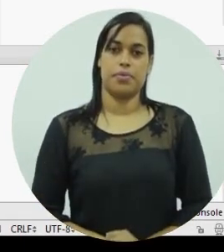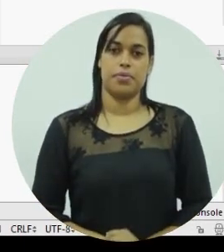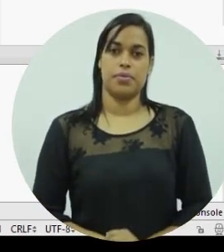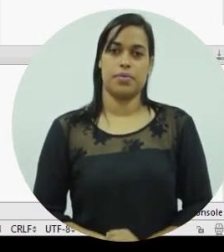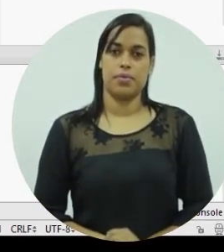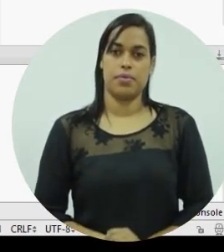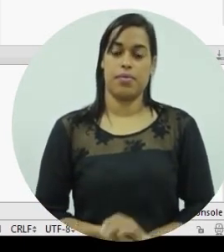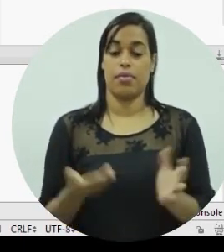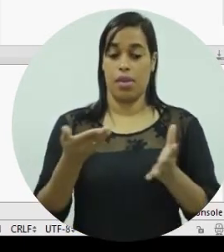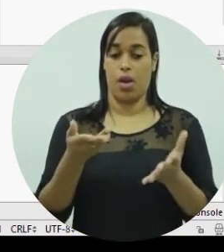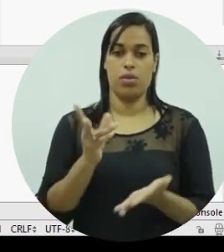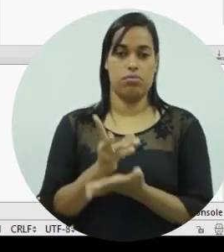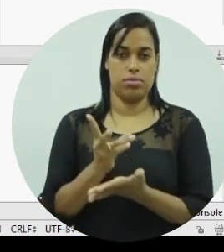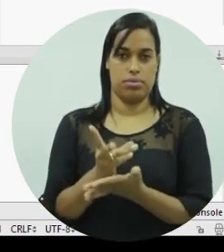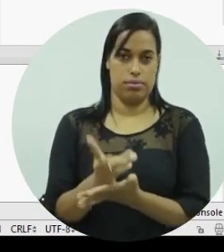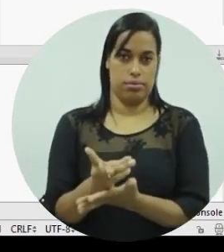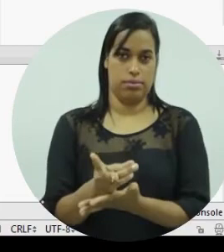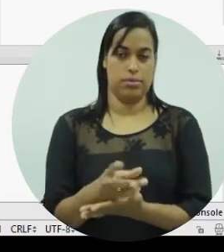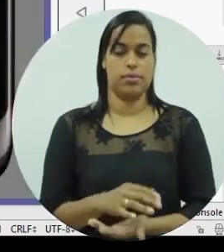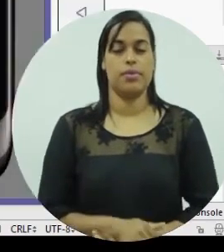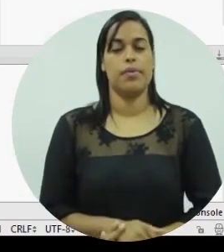Vamos executar.